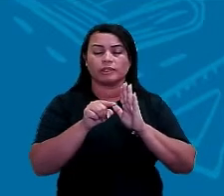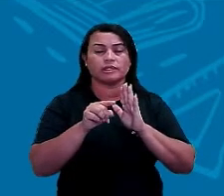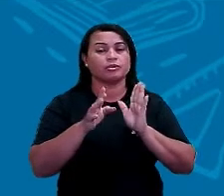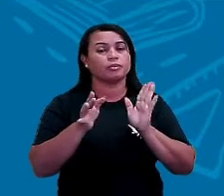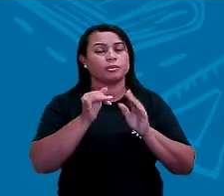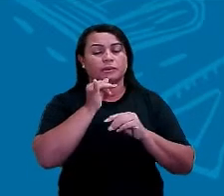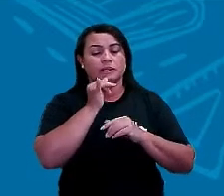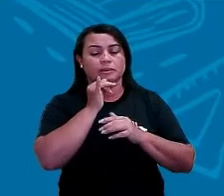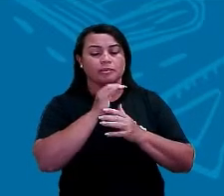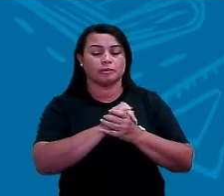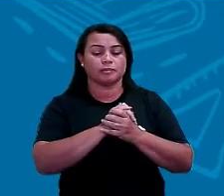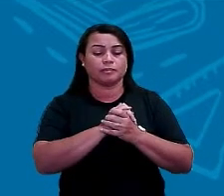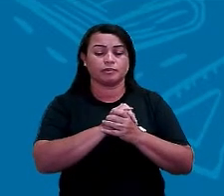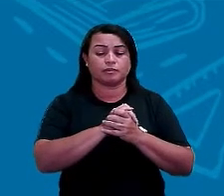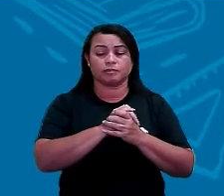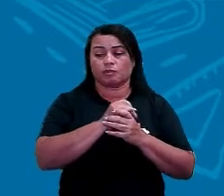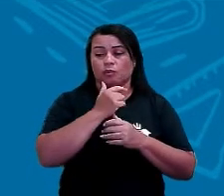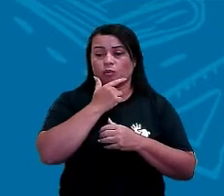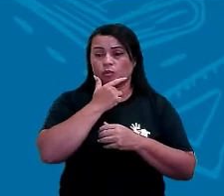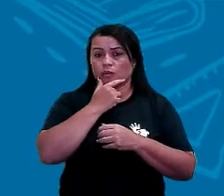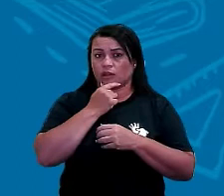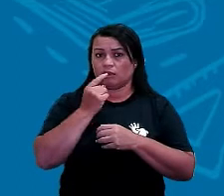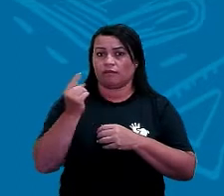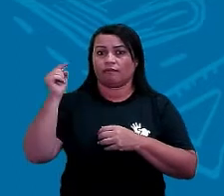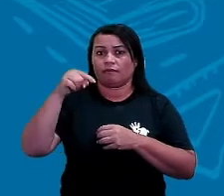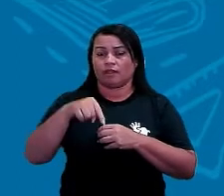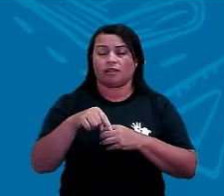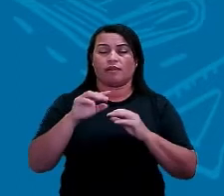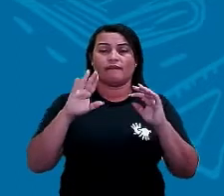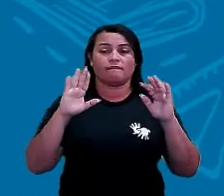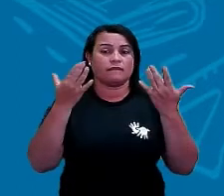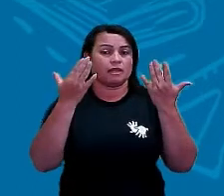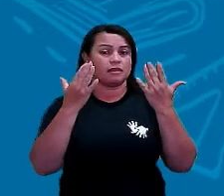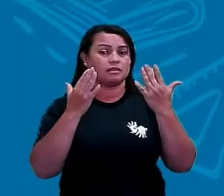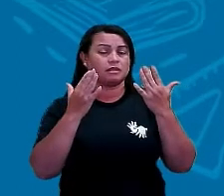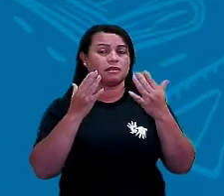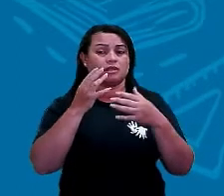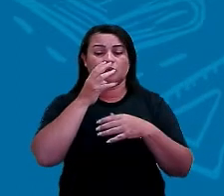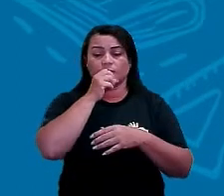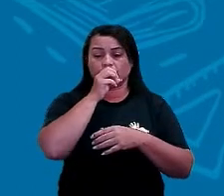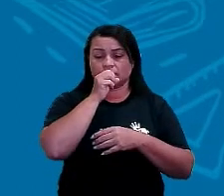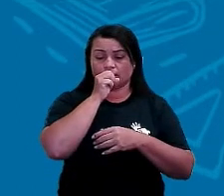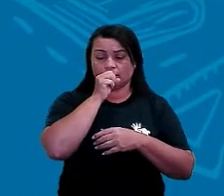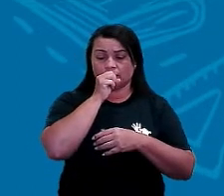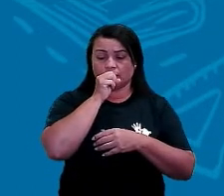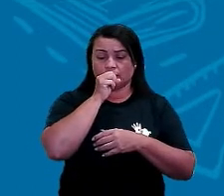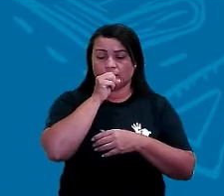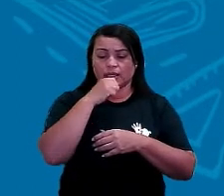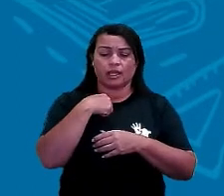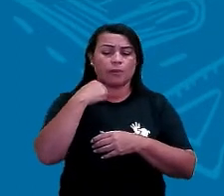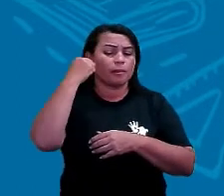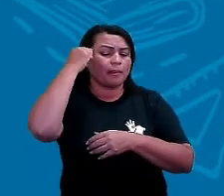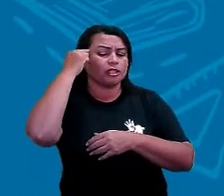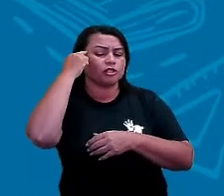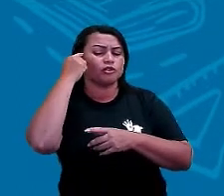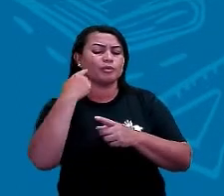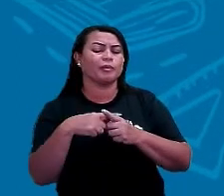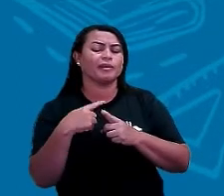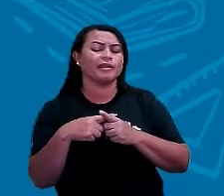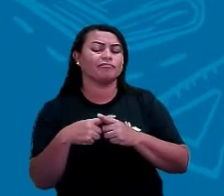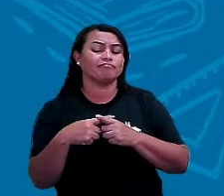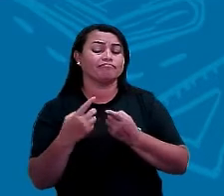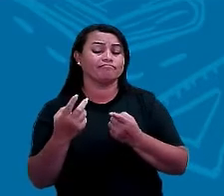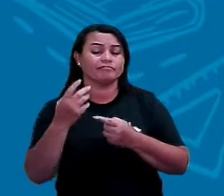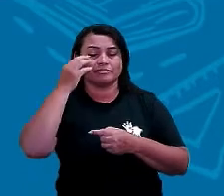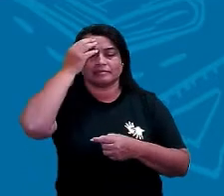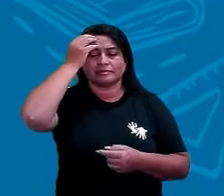Exemplo: ele veio à festa no sábado e eu imagino por quê.